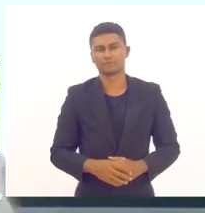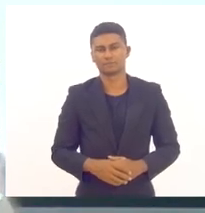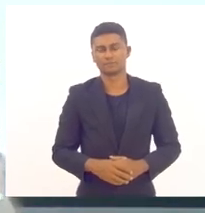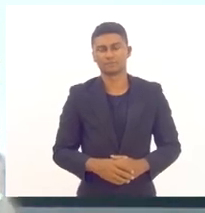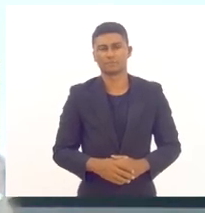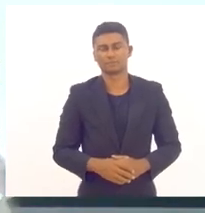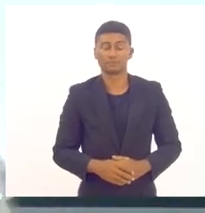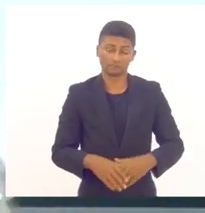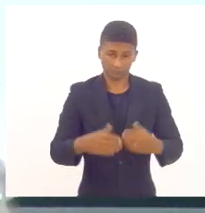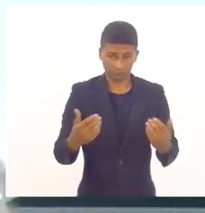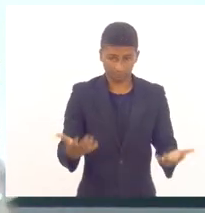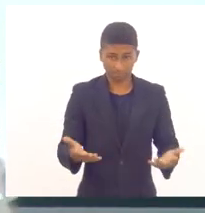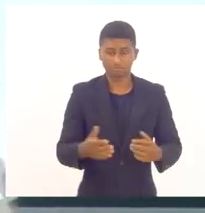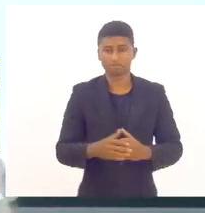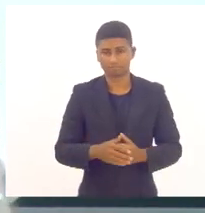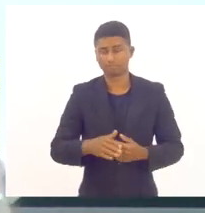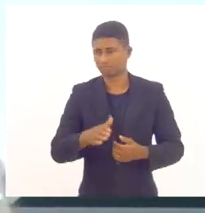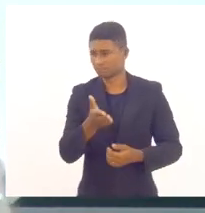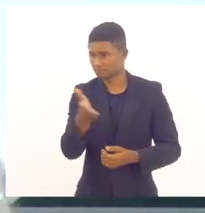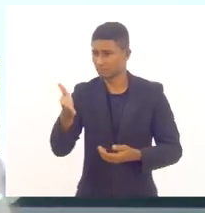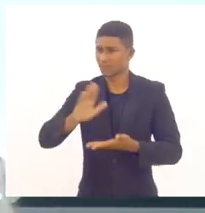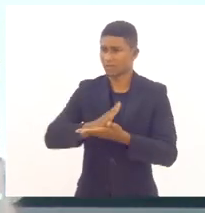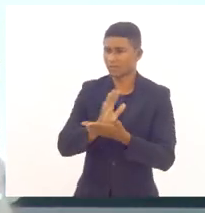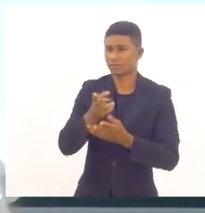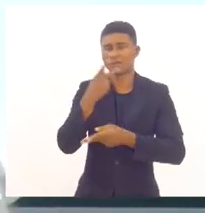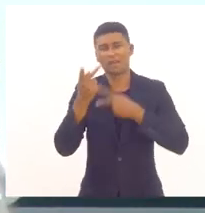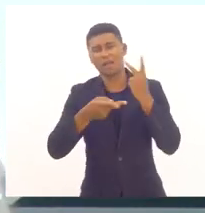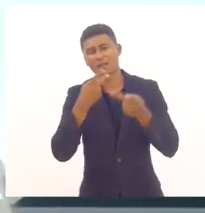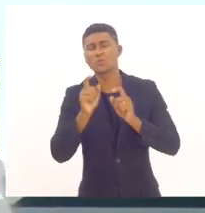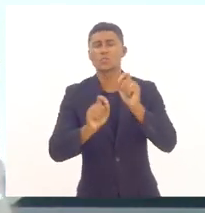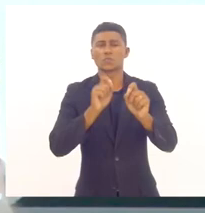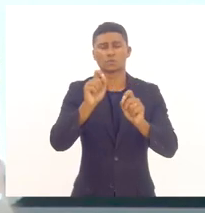da mesma forma que se diz que a lei